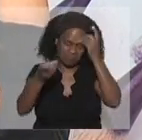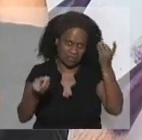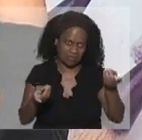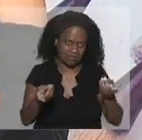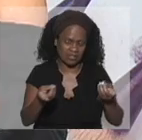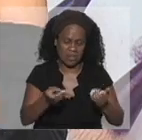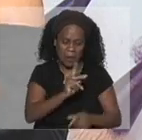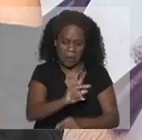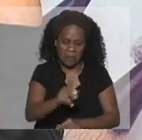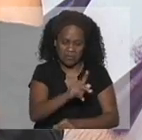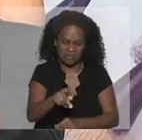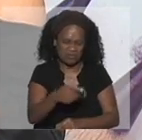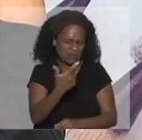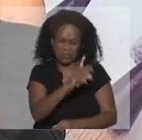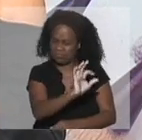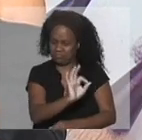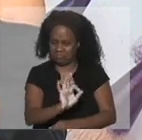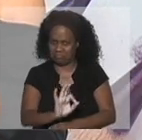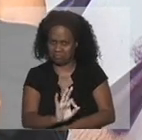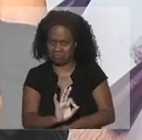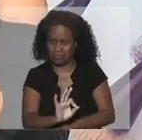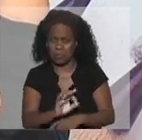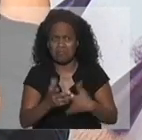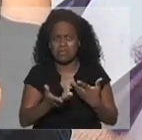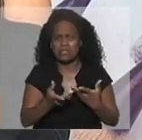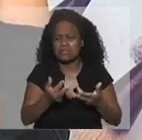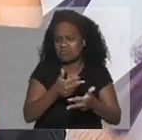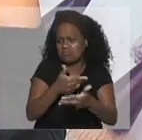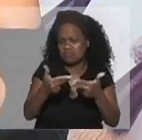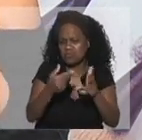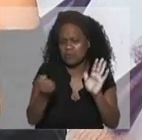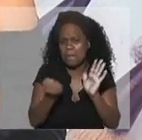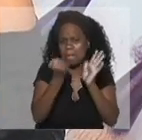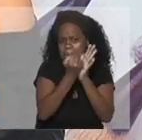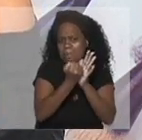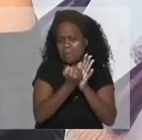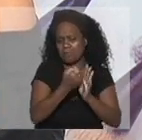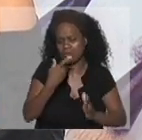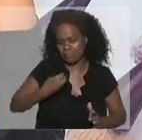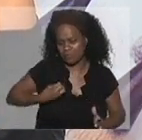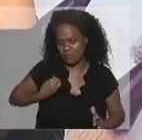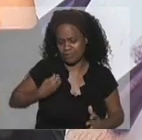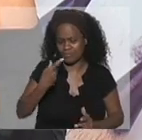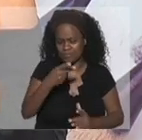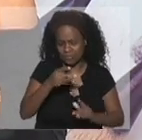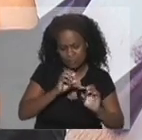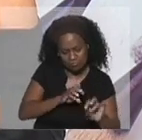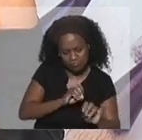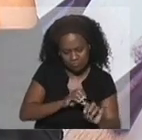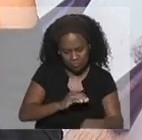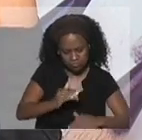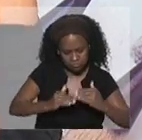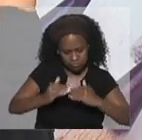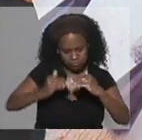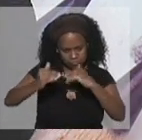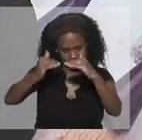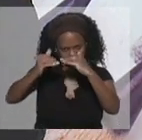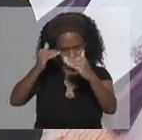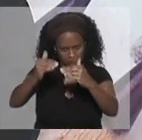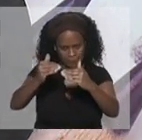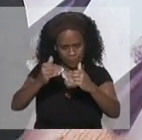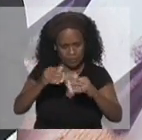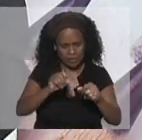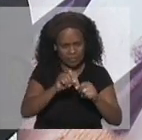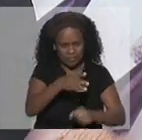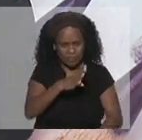a ideia aqui, ou o professor de vocês, nada disso, mas algo que tenha marcado vocês durante a educação, que tenha